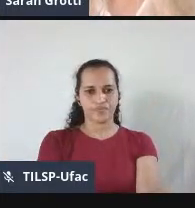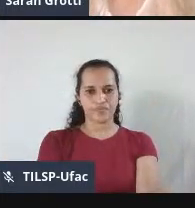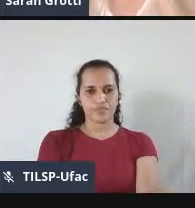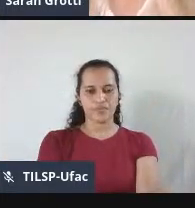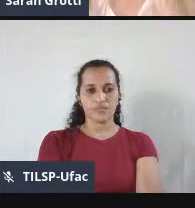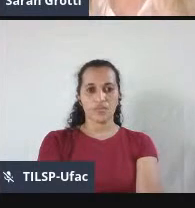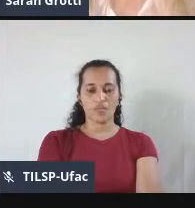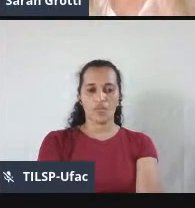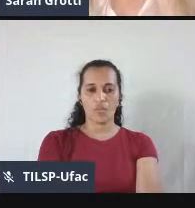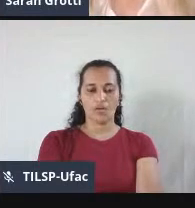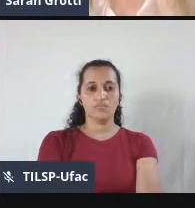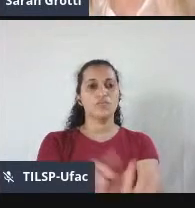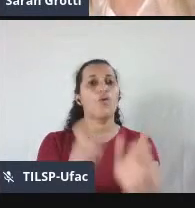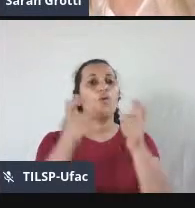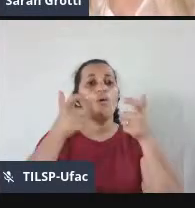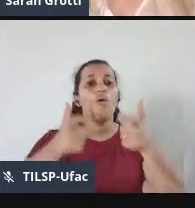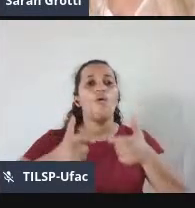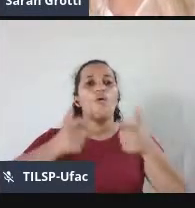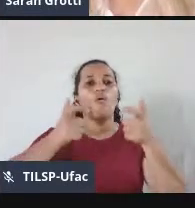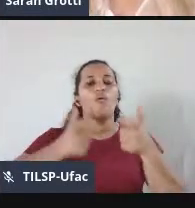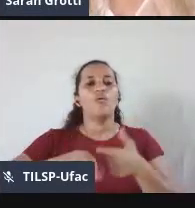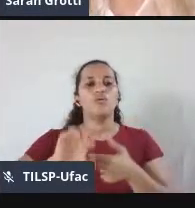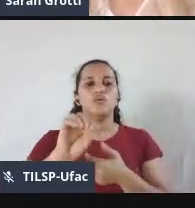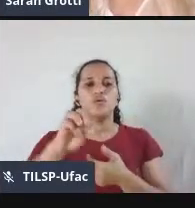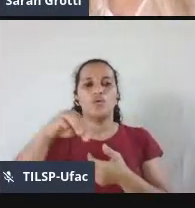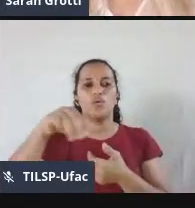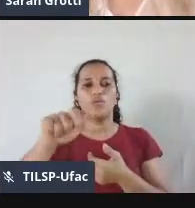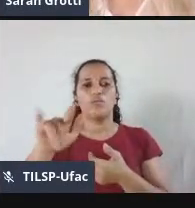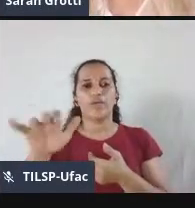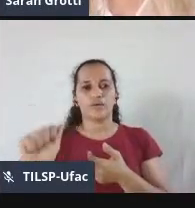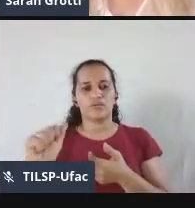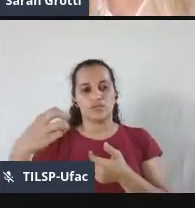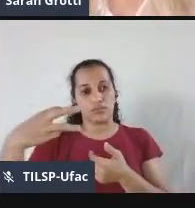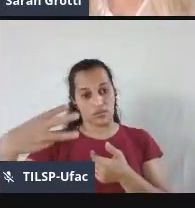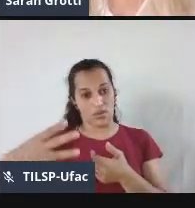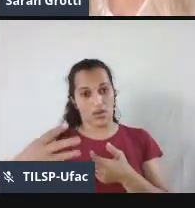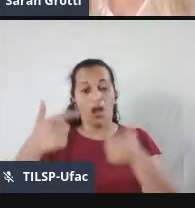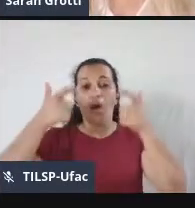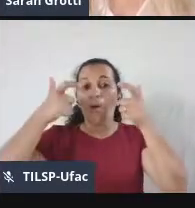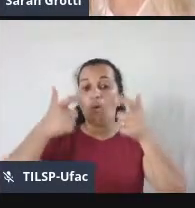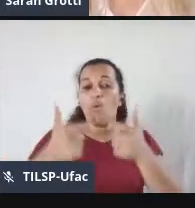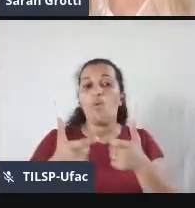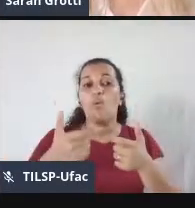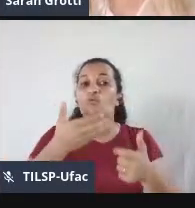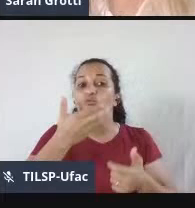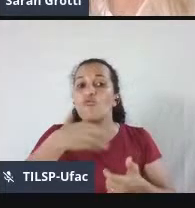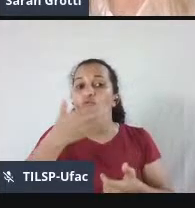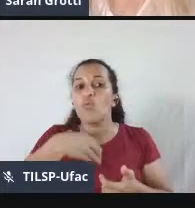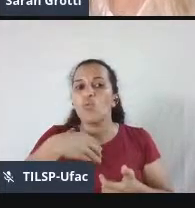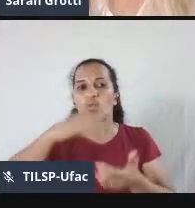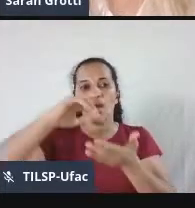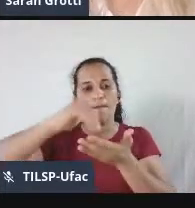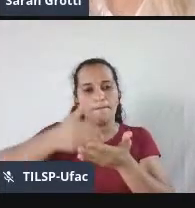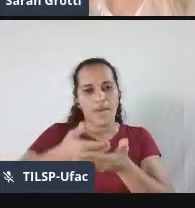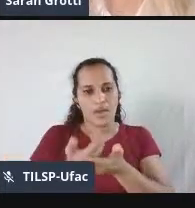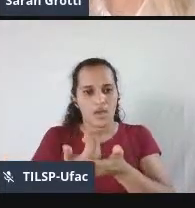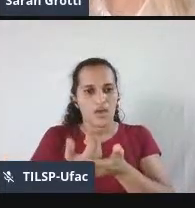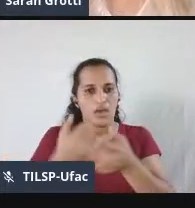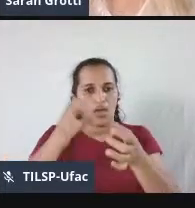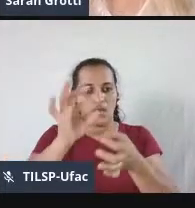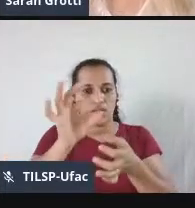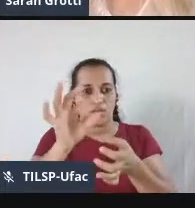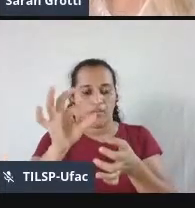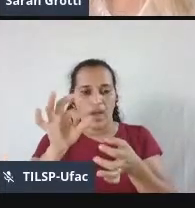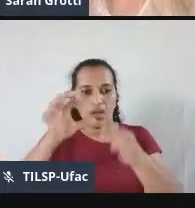Onde podemos encontrar o ômega, né? Abacate, sementes, castanhas, azeitonas, soja. Eles